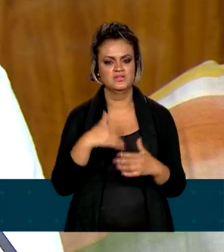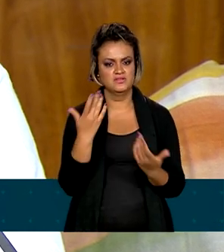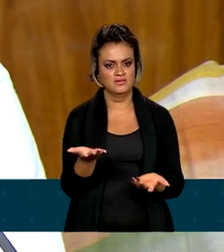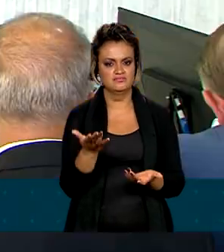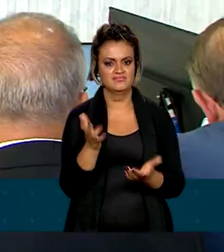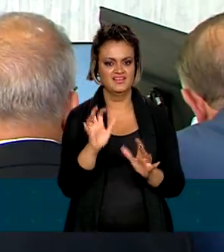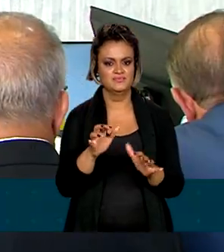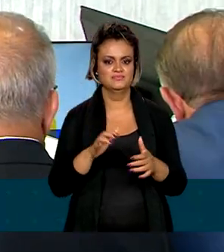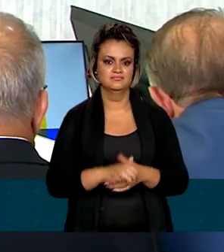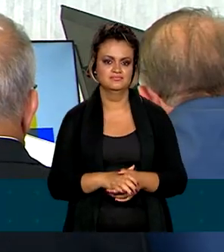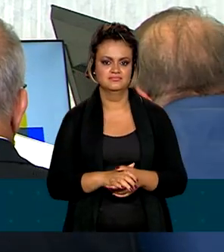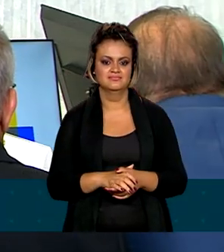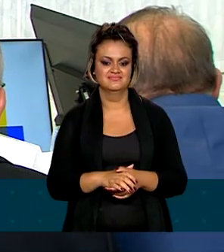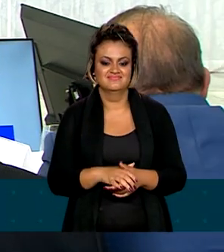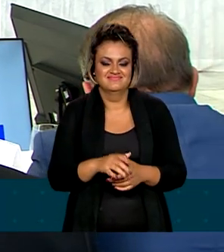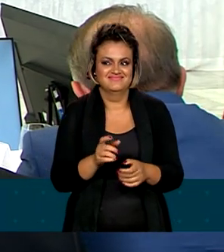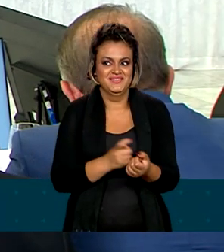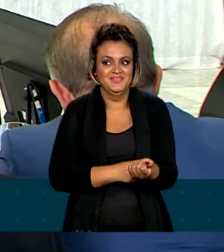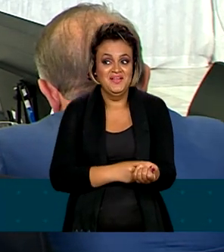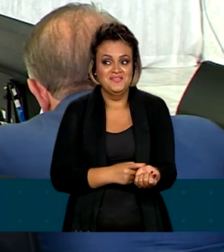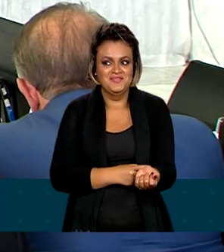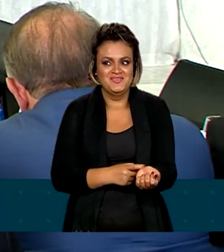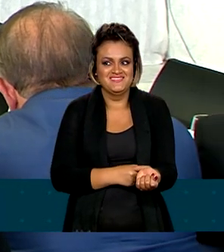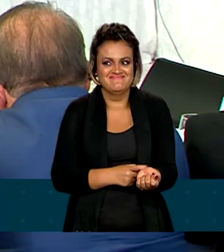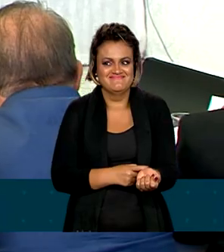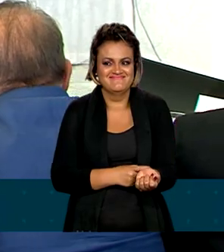Então, é isso.